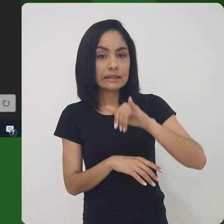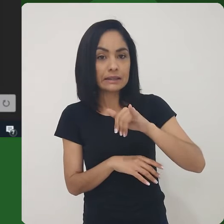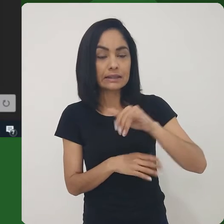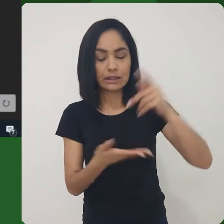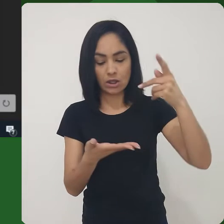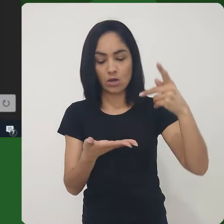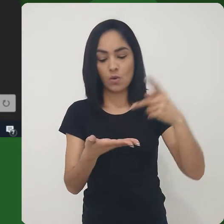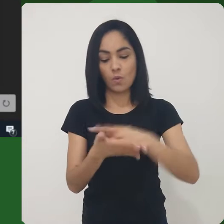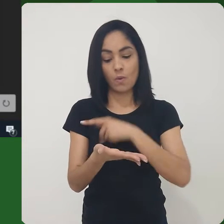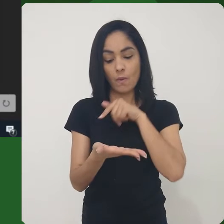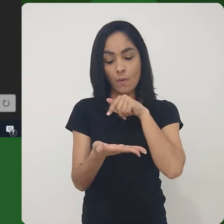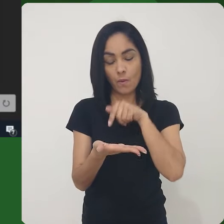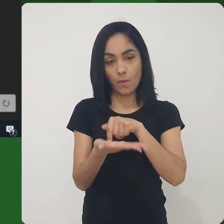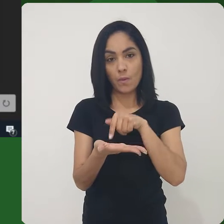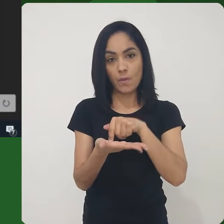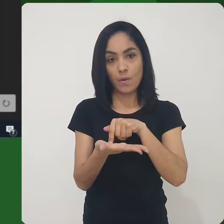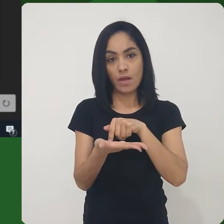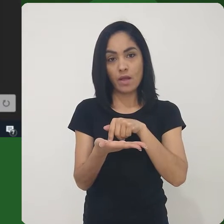Se esse erro for